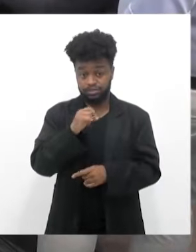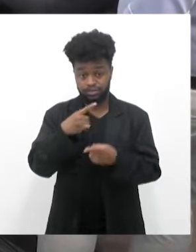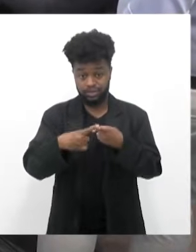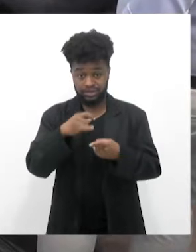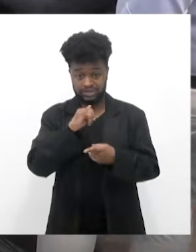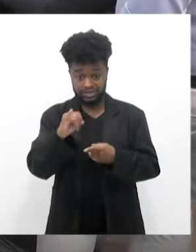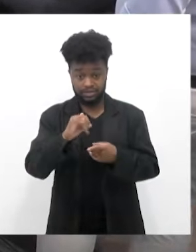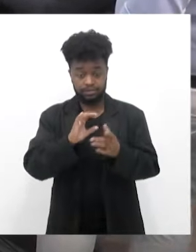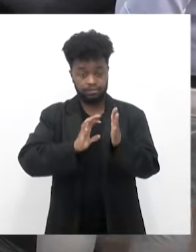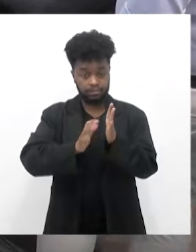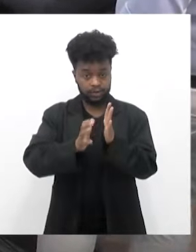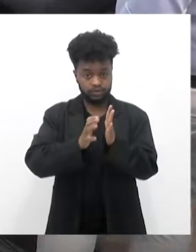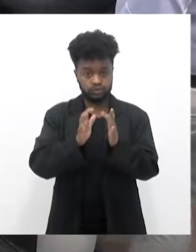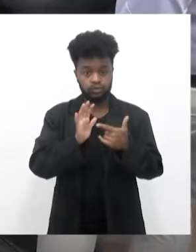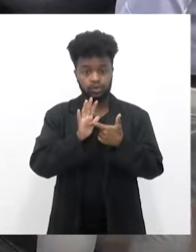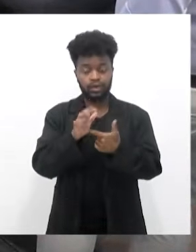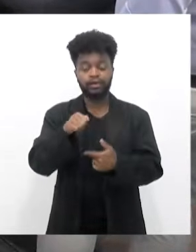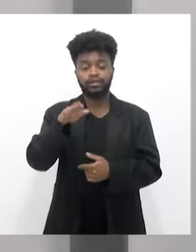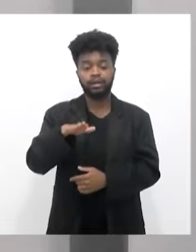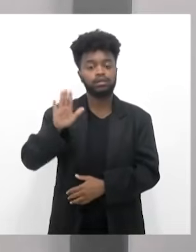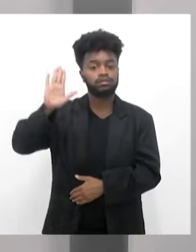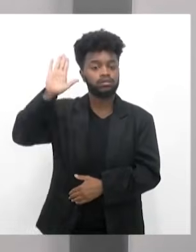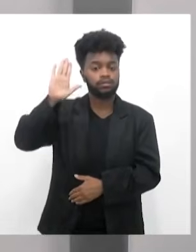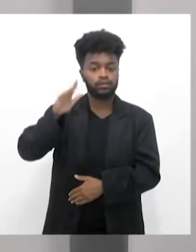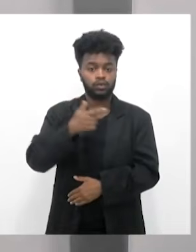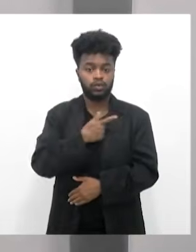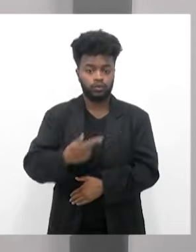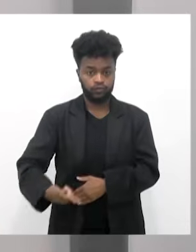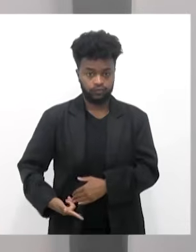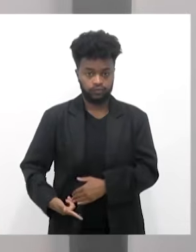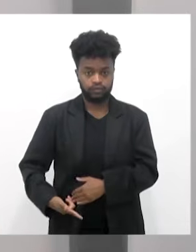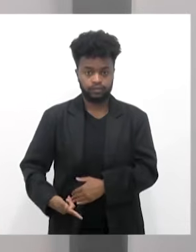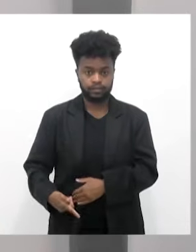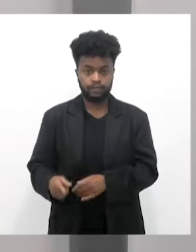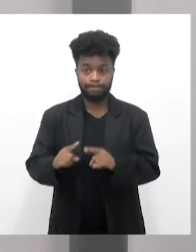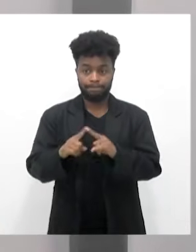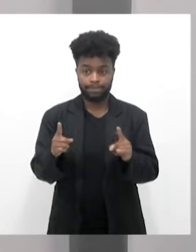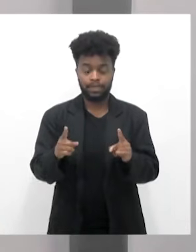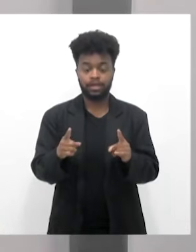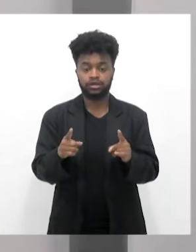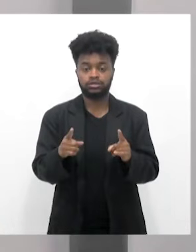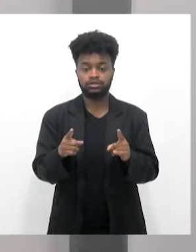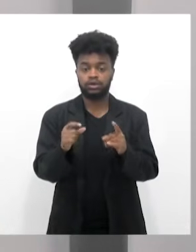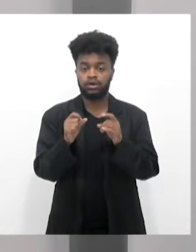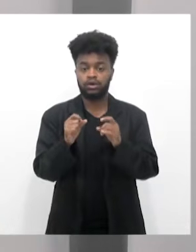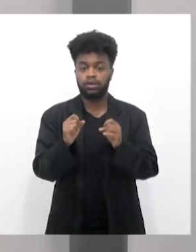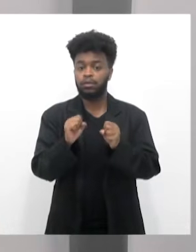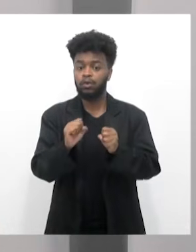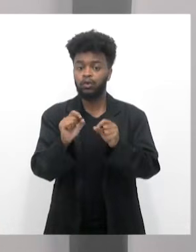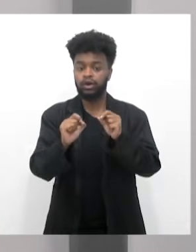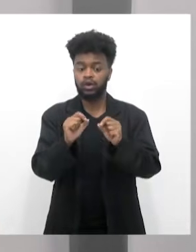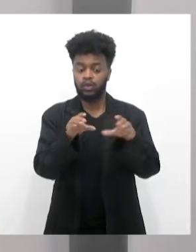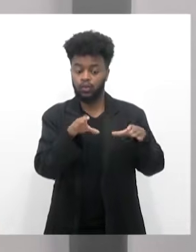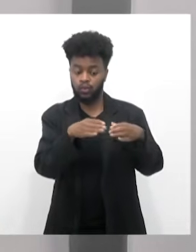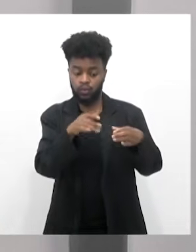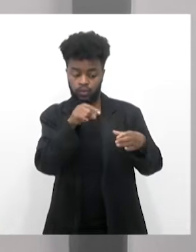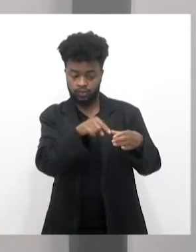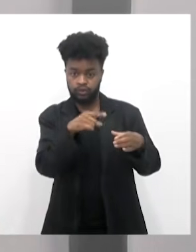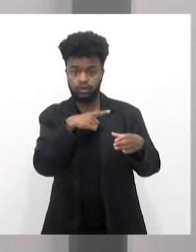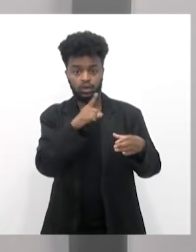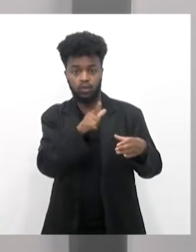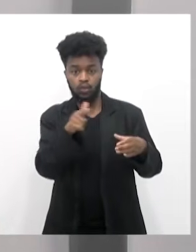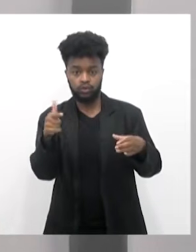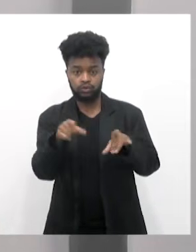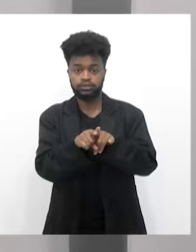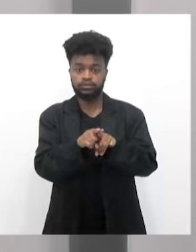político apresenta a sua candidatura para o governo, está facultado que, nessa chapa, outro